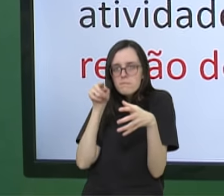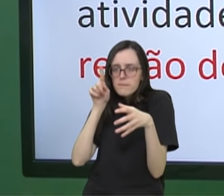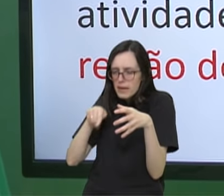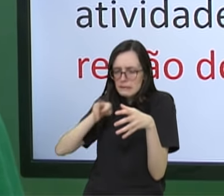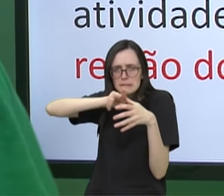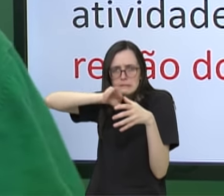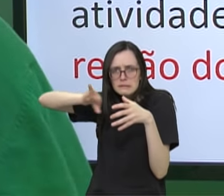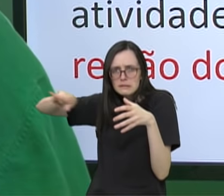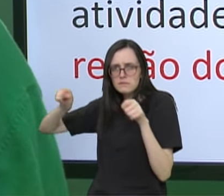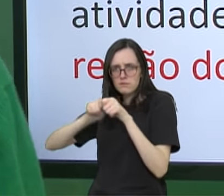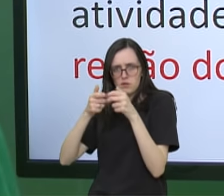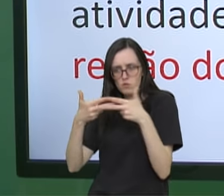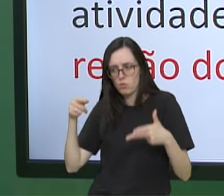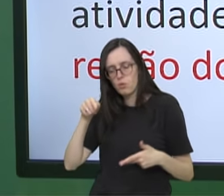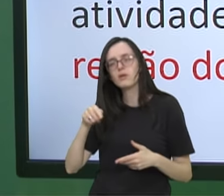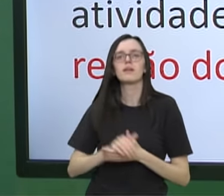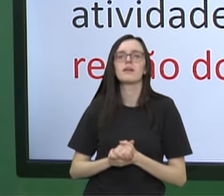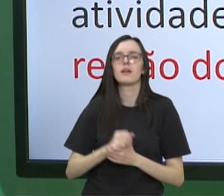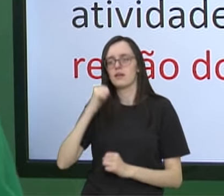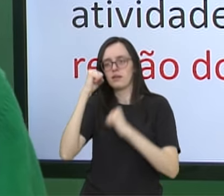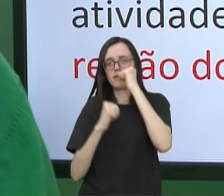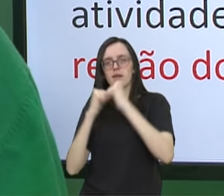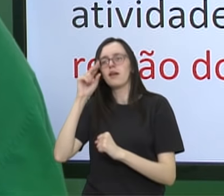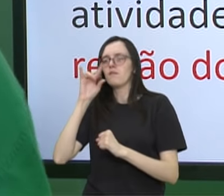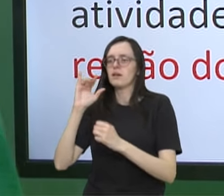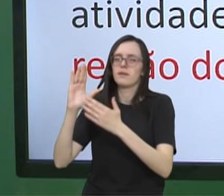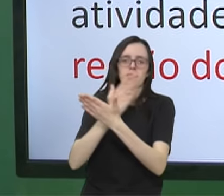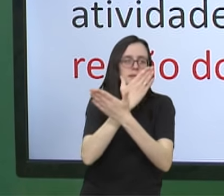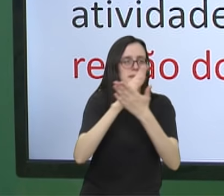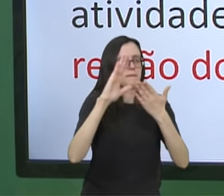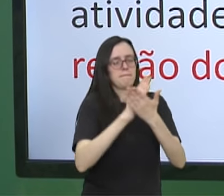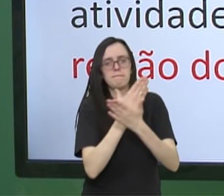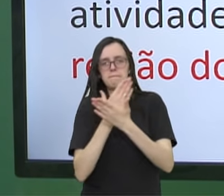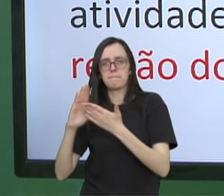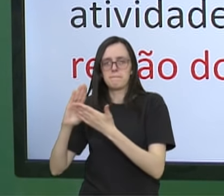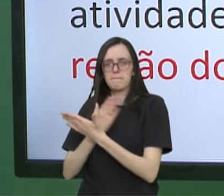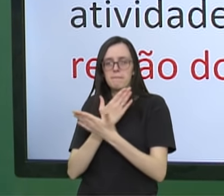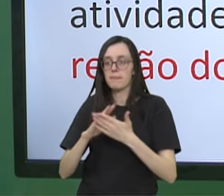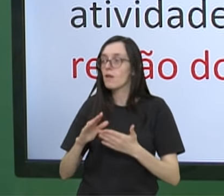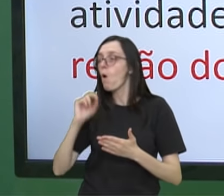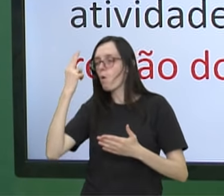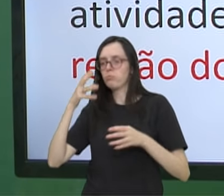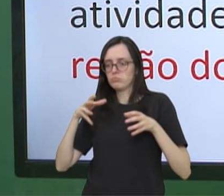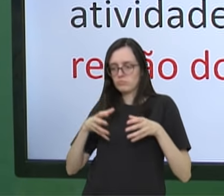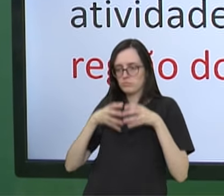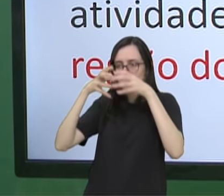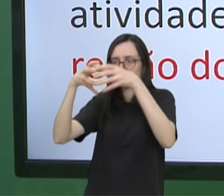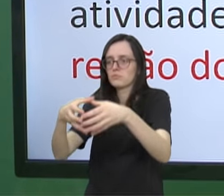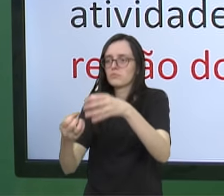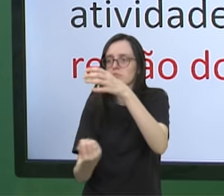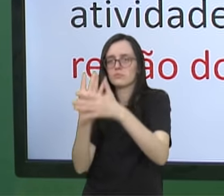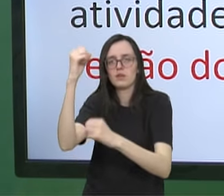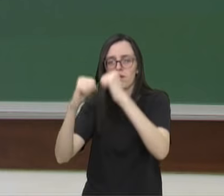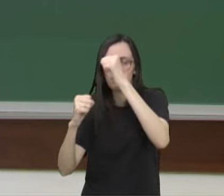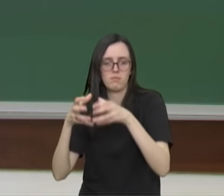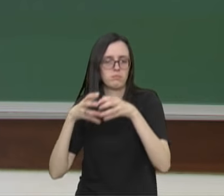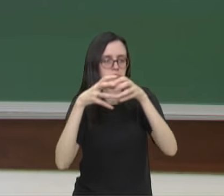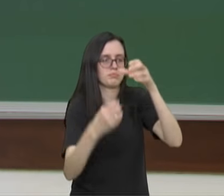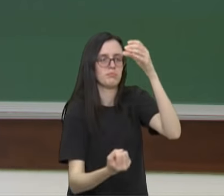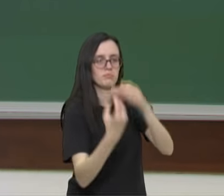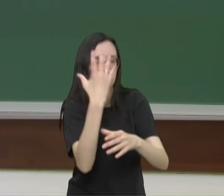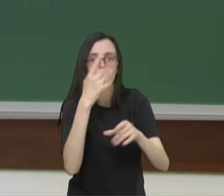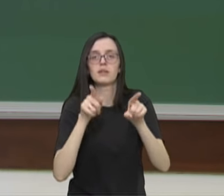de aglomeração uma dessas indústrias vão para esses locais a fim principalmente por incentivos fiscais também na atual